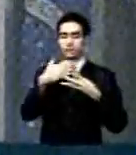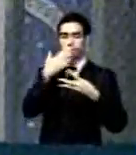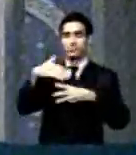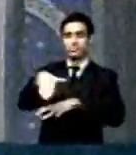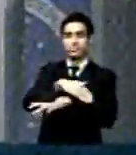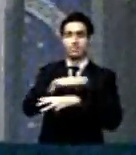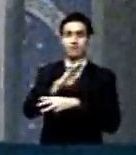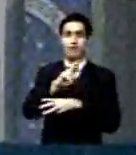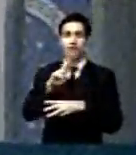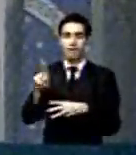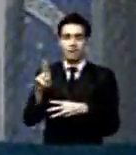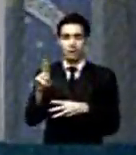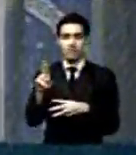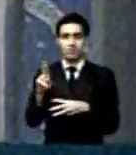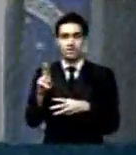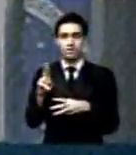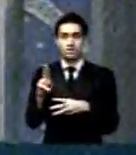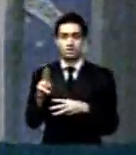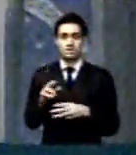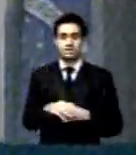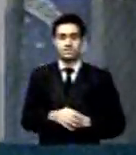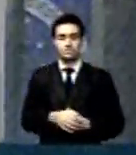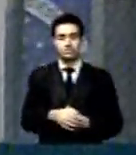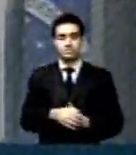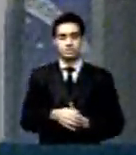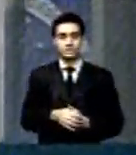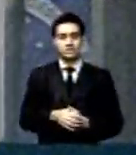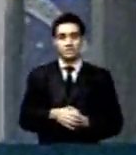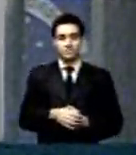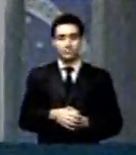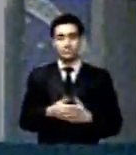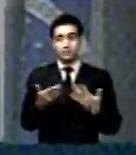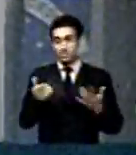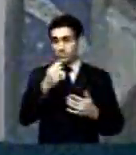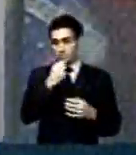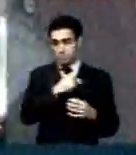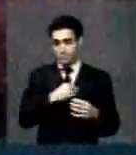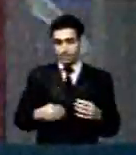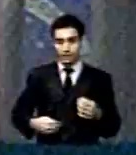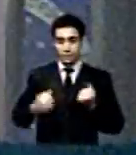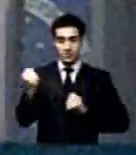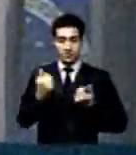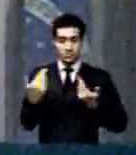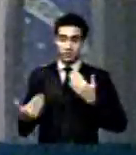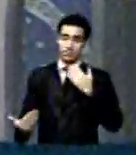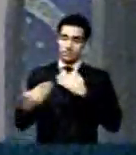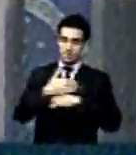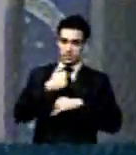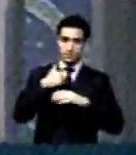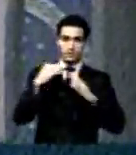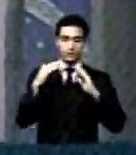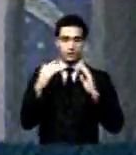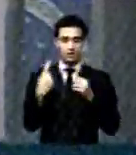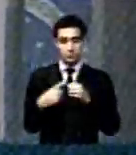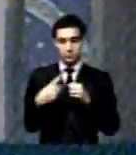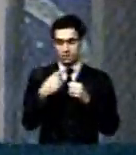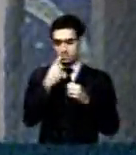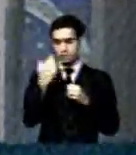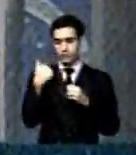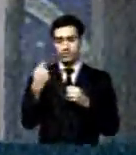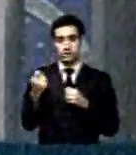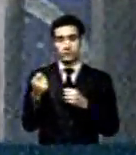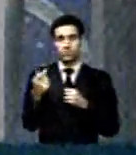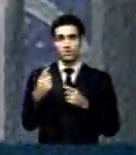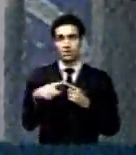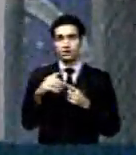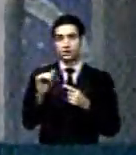são todas elas sobrepostas. E aí, o ministro do Transporte esteve em nossa cidade há poucos dias atrás, no dia